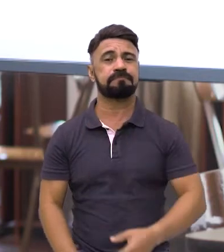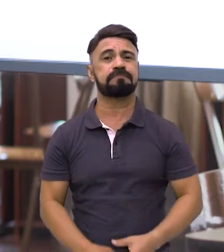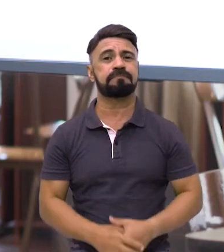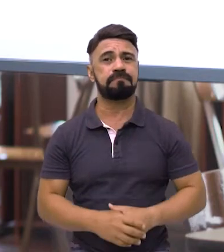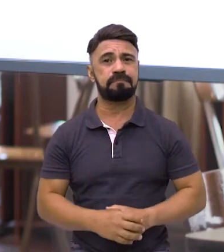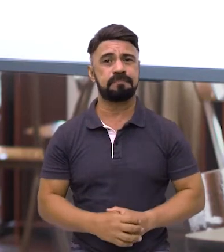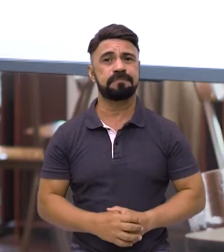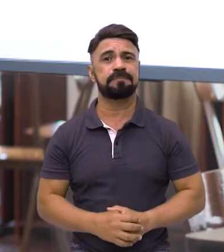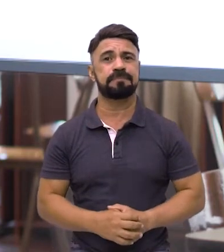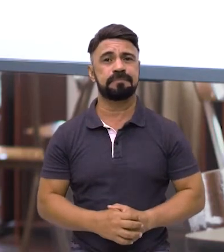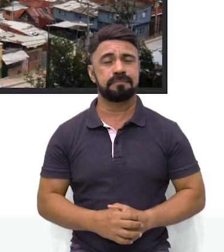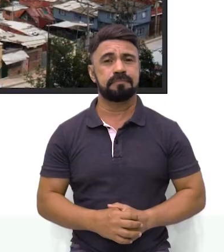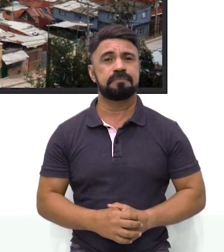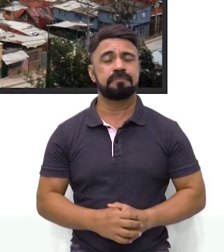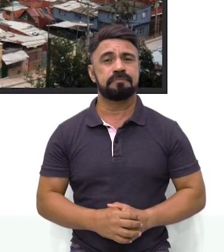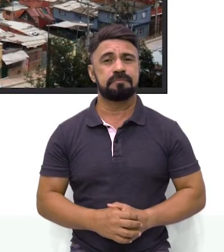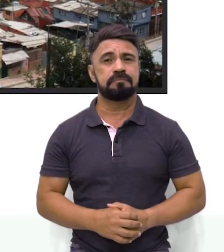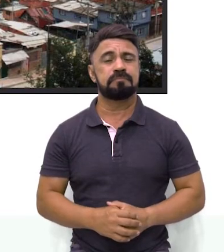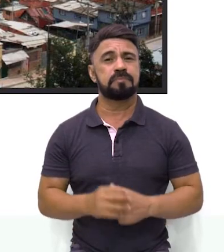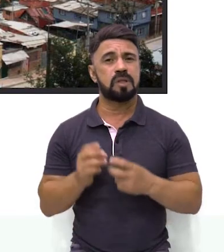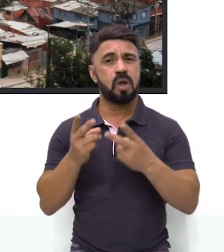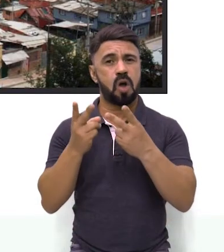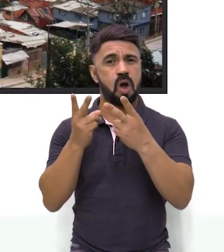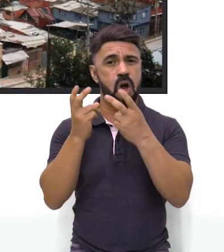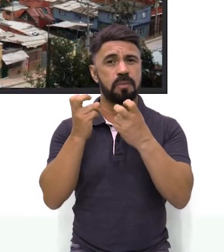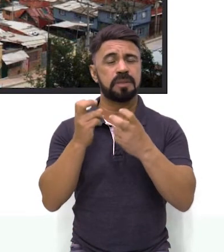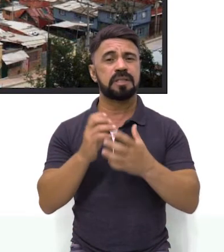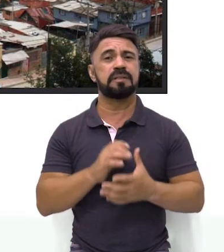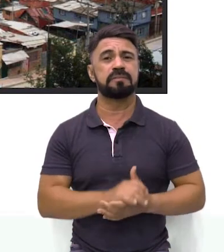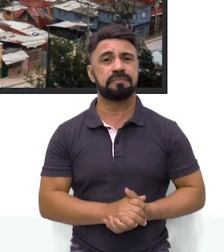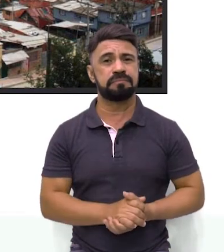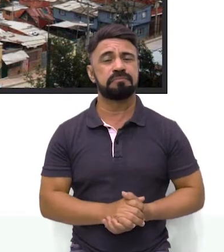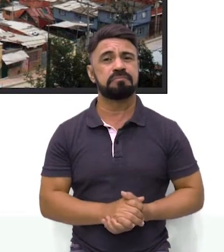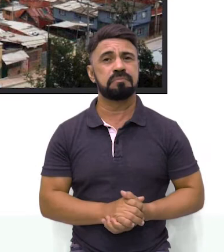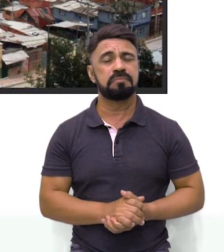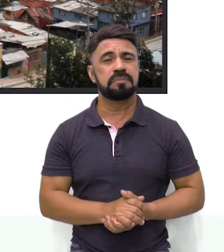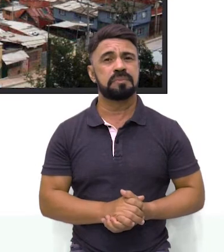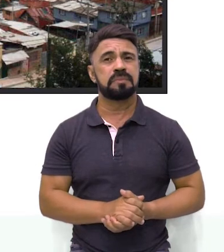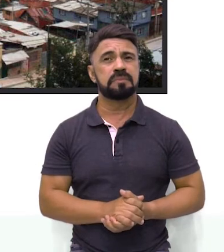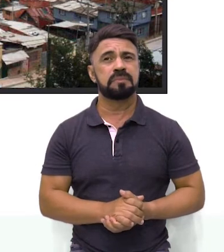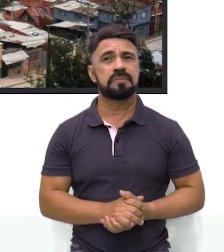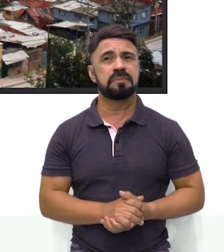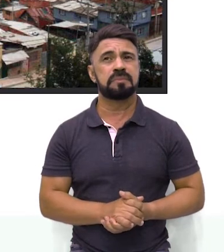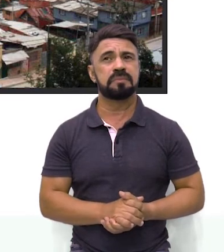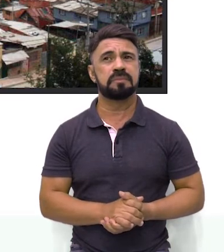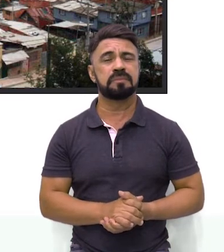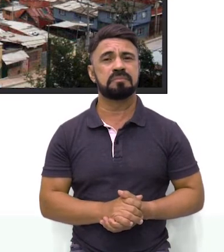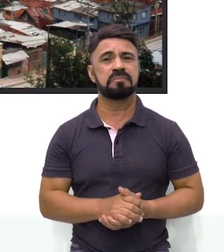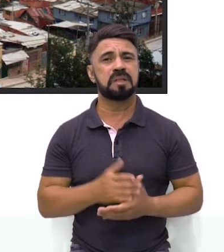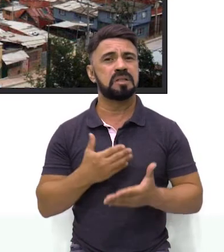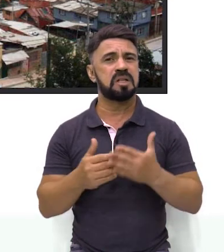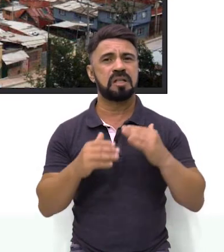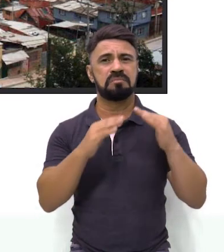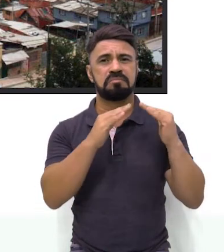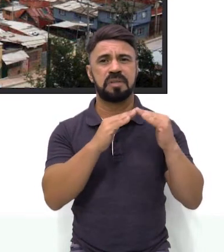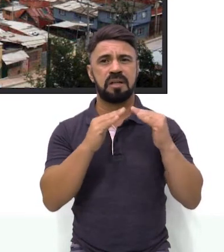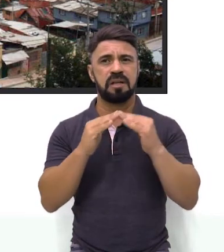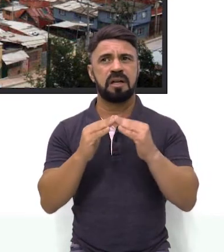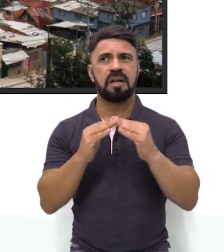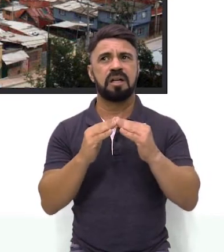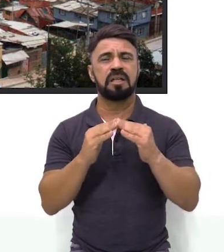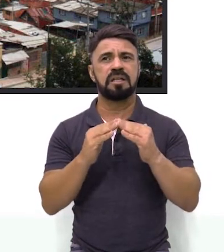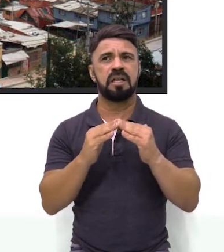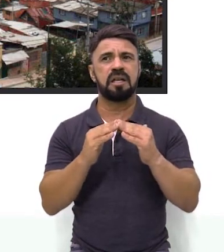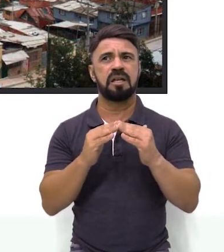nas paisagens. Você observa aqui que independente da localidade, nós temos aqui